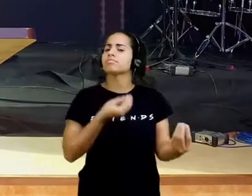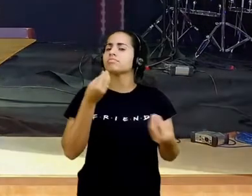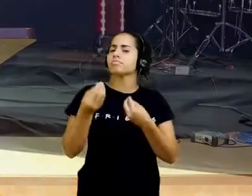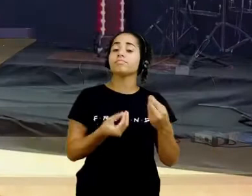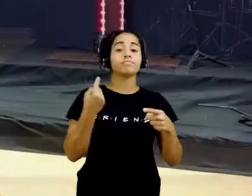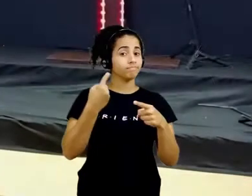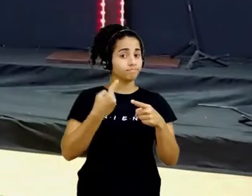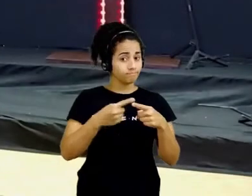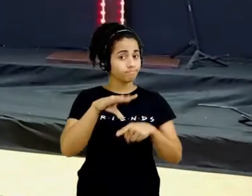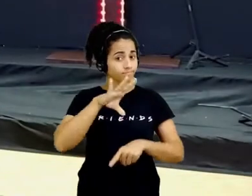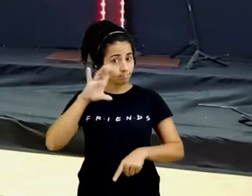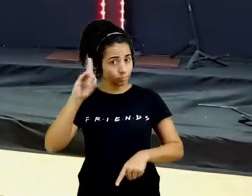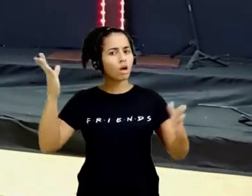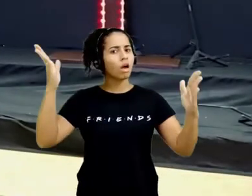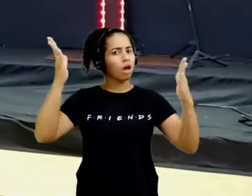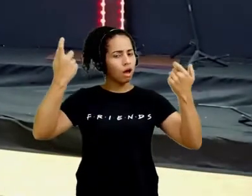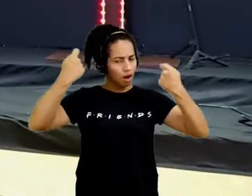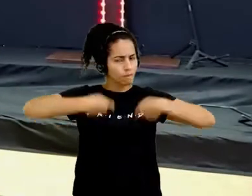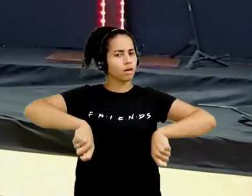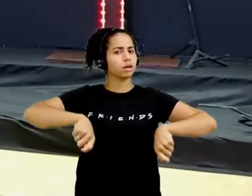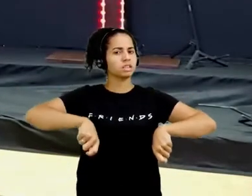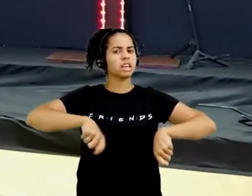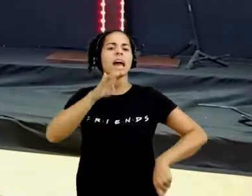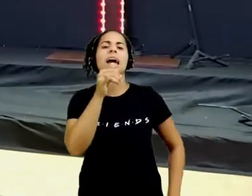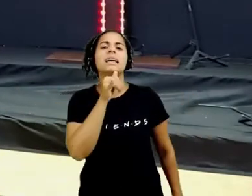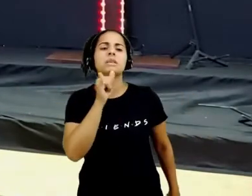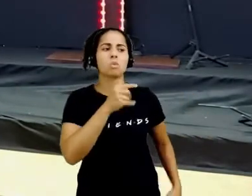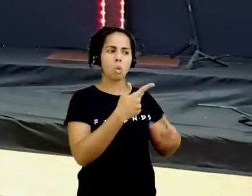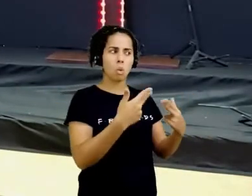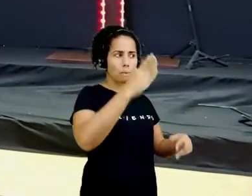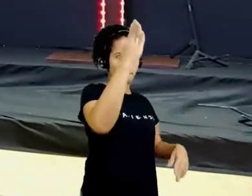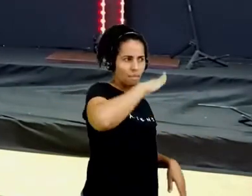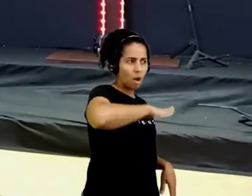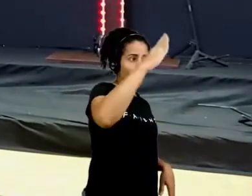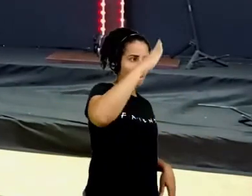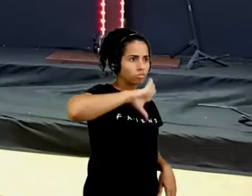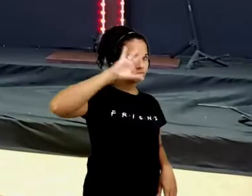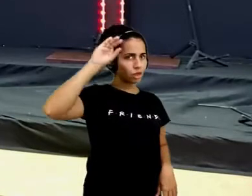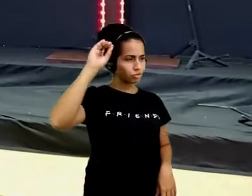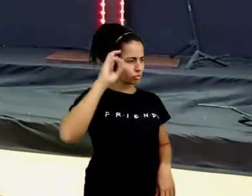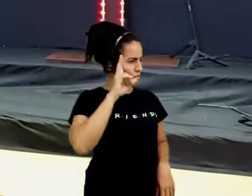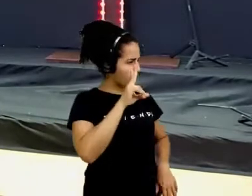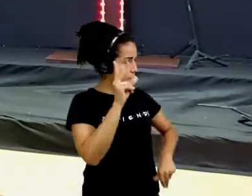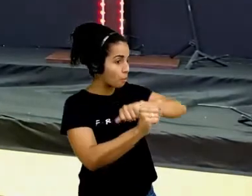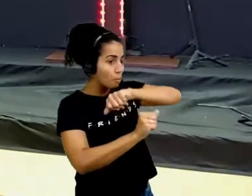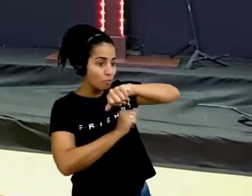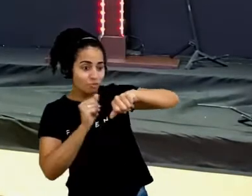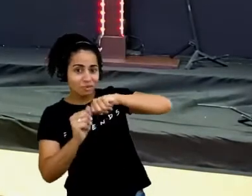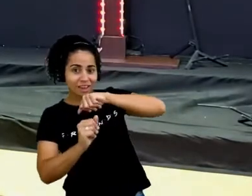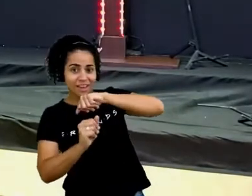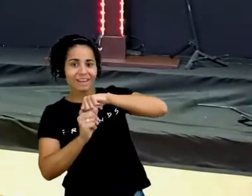de transformar todo o mal em bem. Vemos a infinita importância da oração